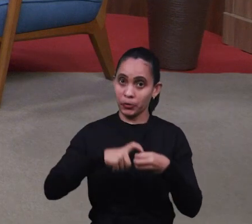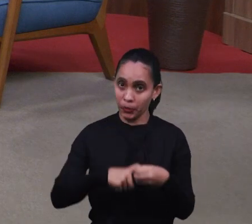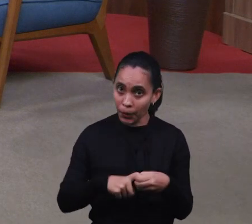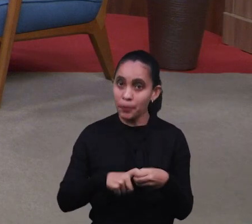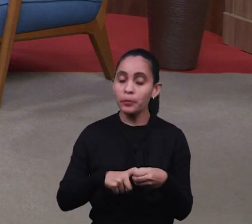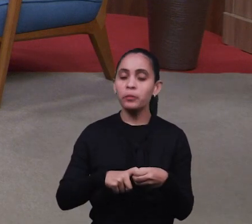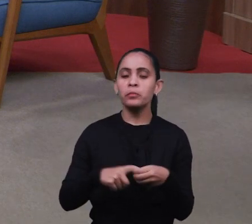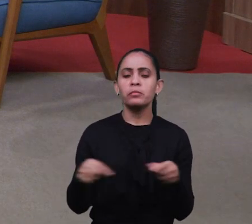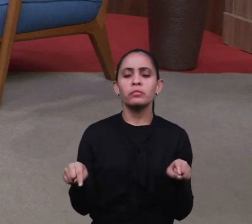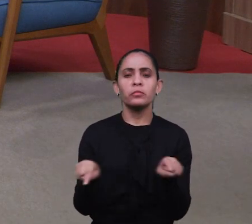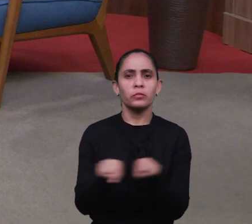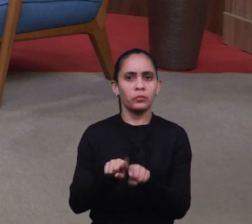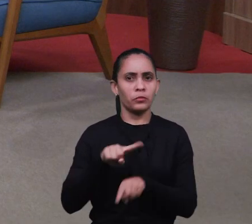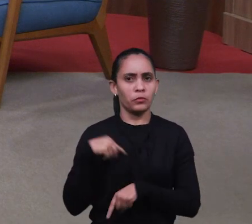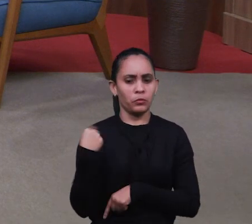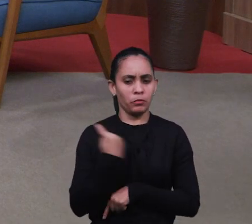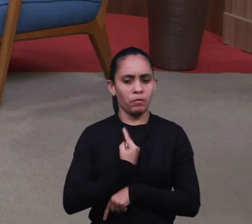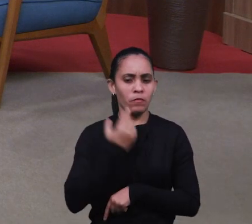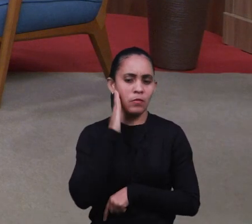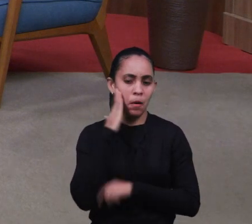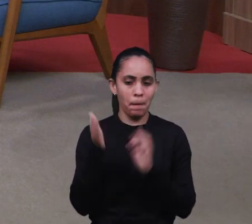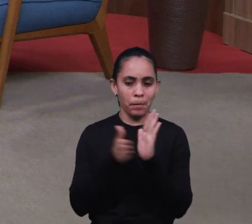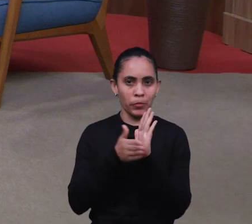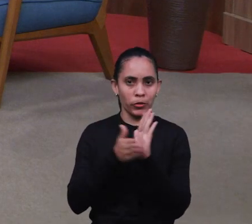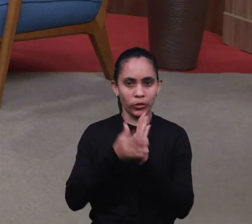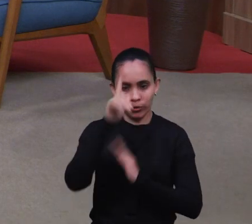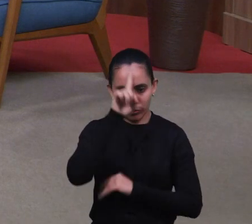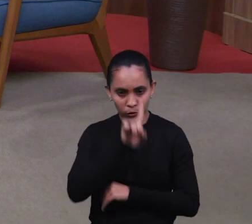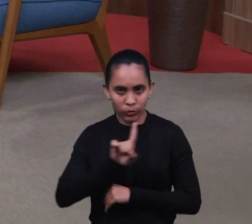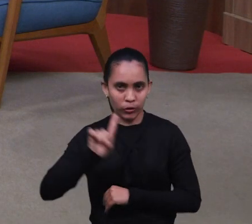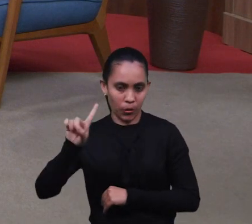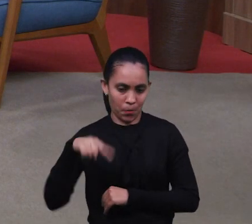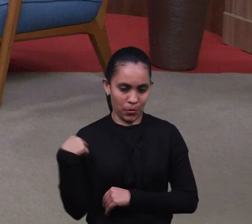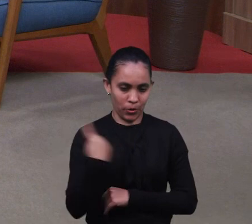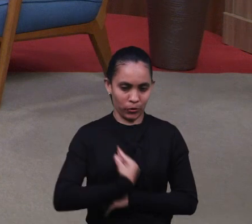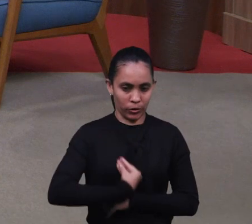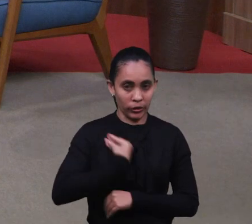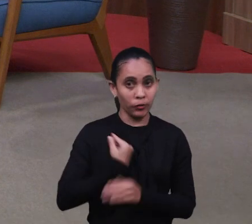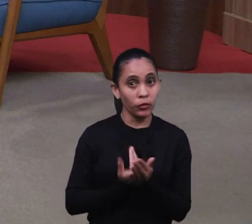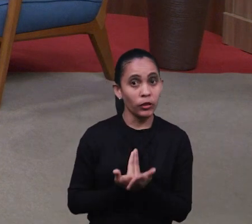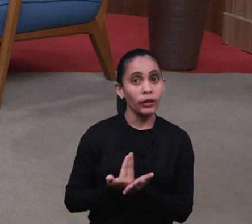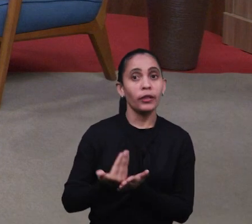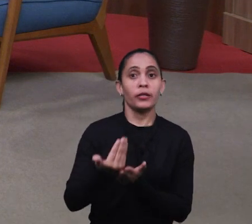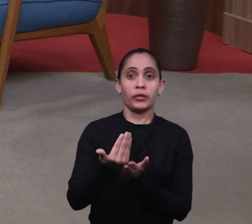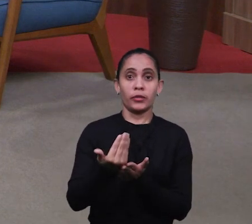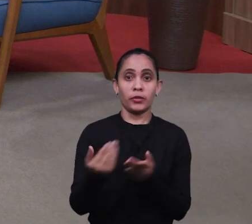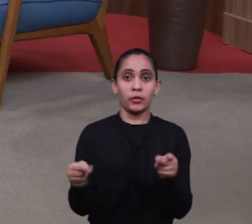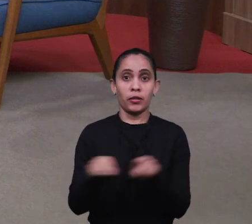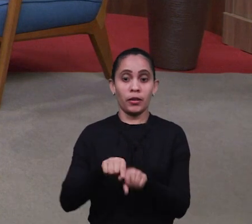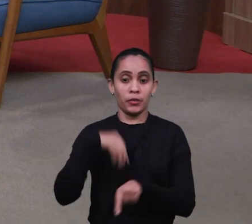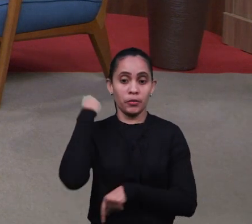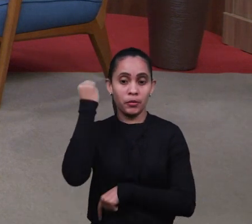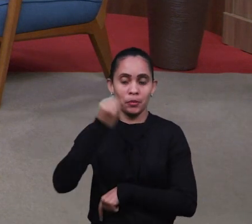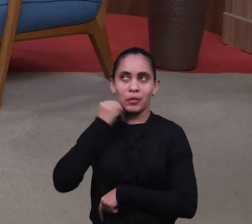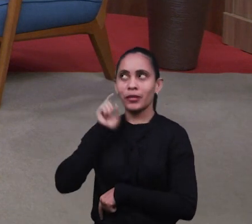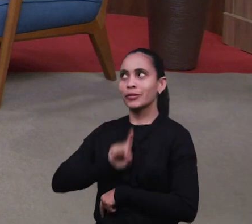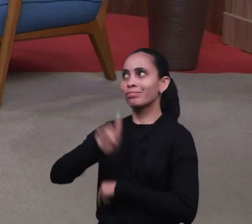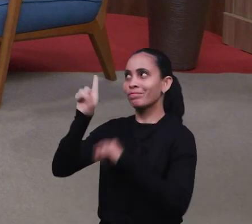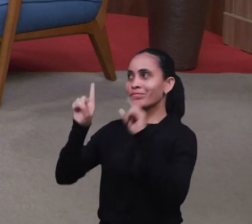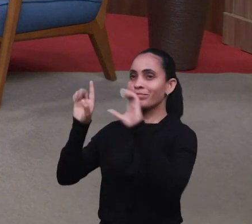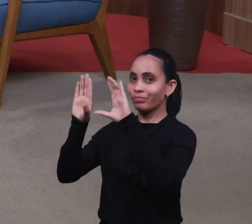Senhor Jesus, e com isso a conclusão do projeto de Deus para o homem e o início da experiência do